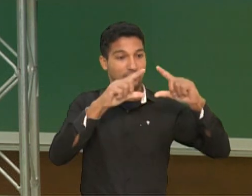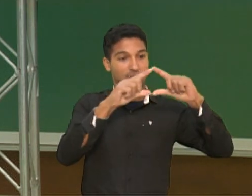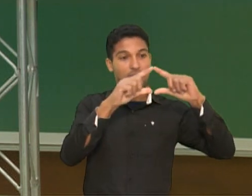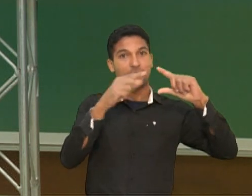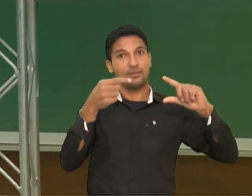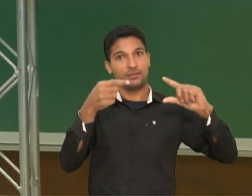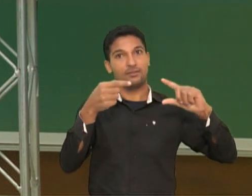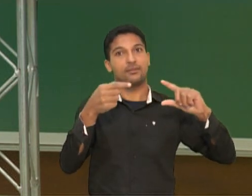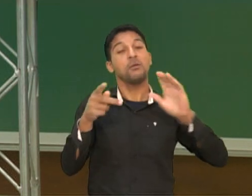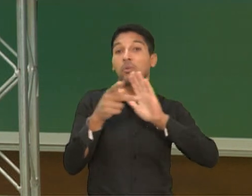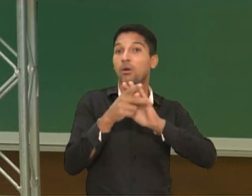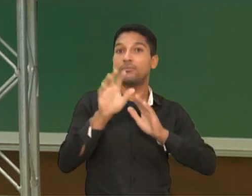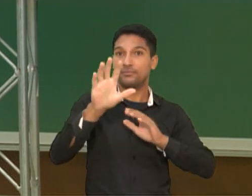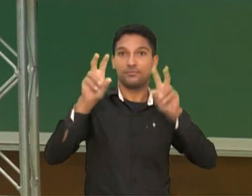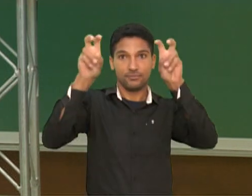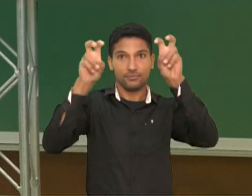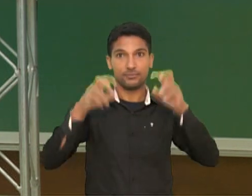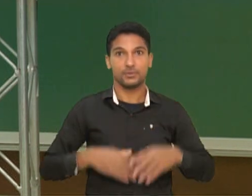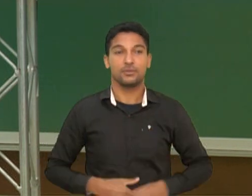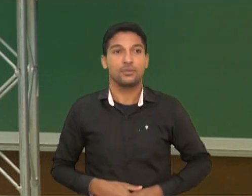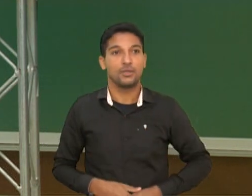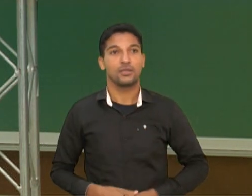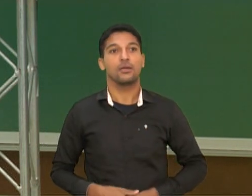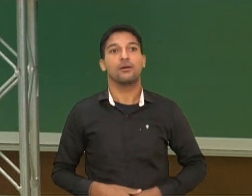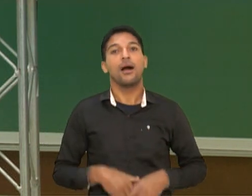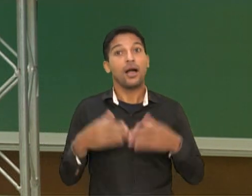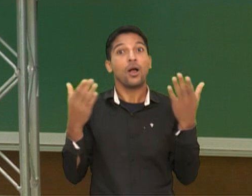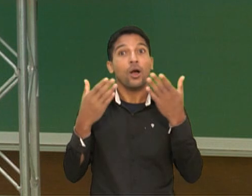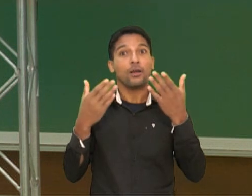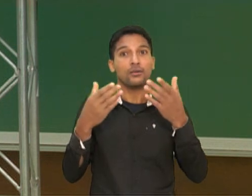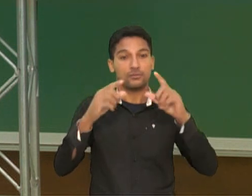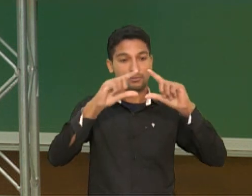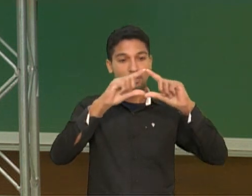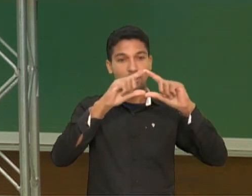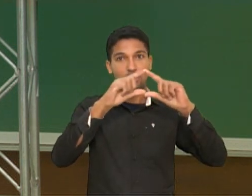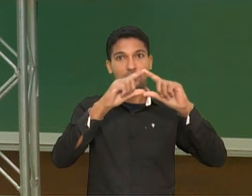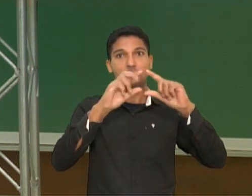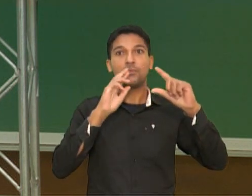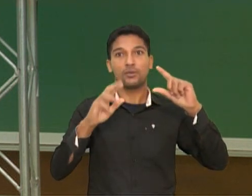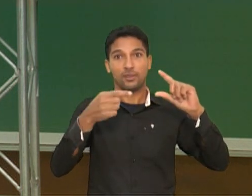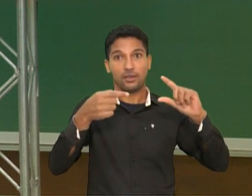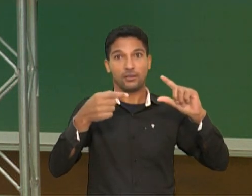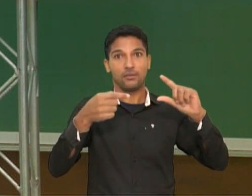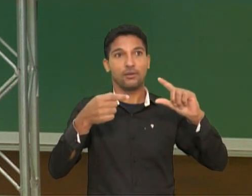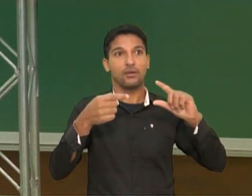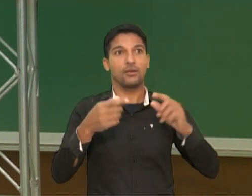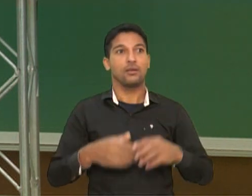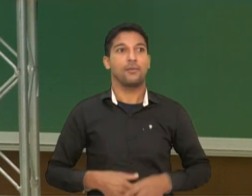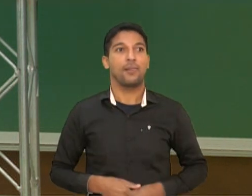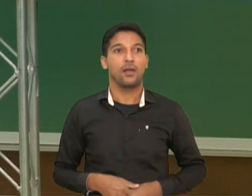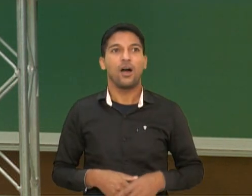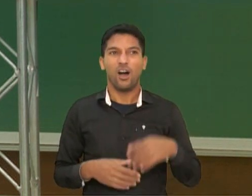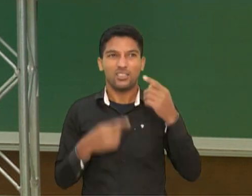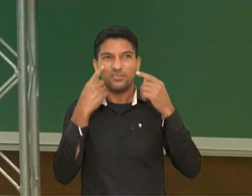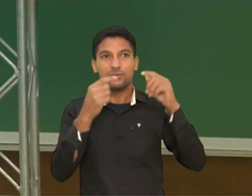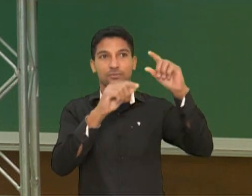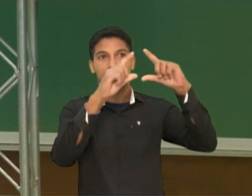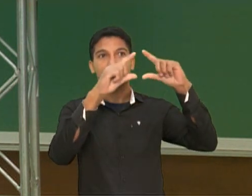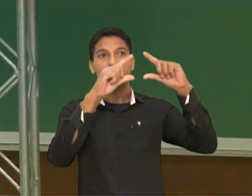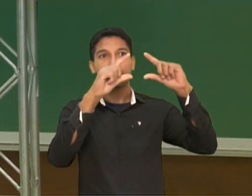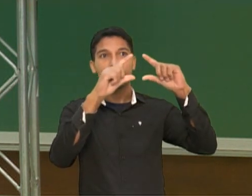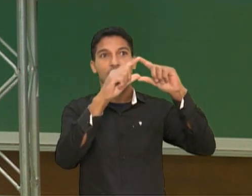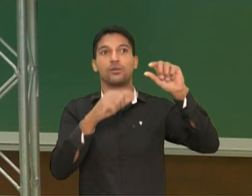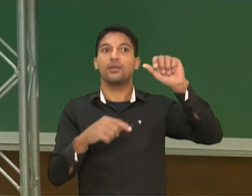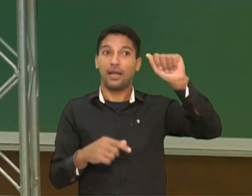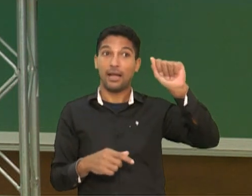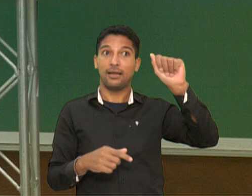zero, tá? Então, aqui não é negativo, nós vamos substituir. Eu gosto de deixar os dados aqui, porque vai passando até eu aqui que estou